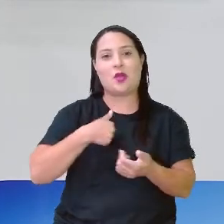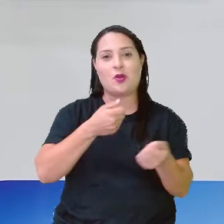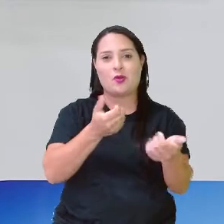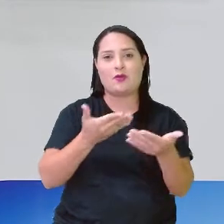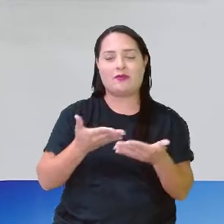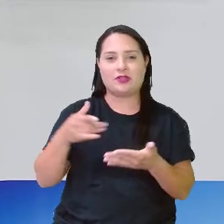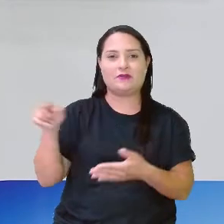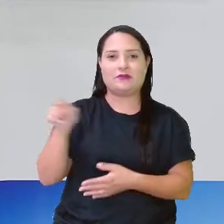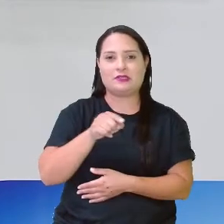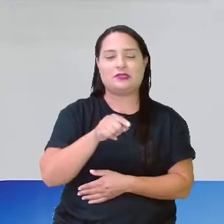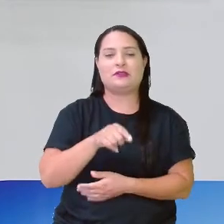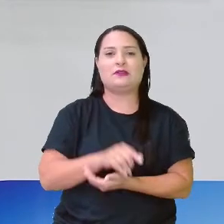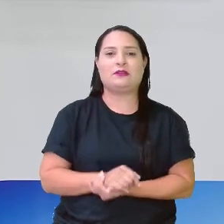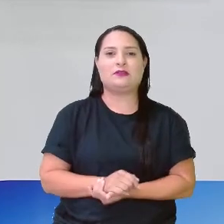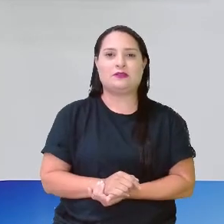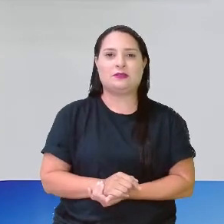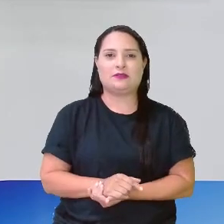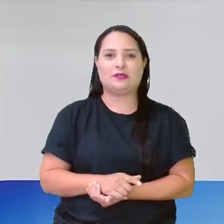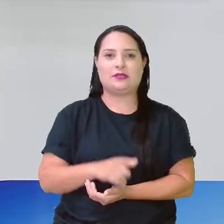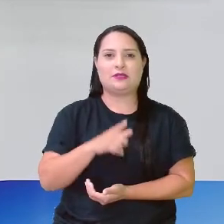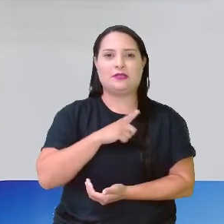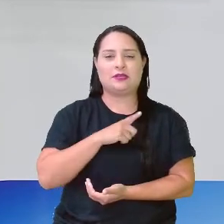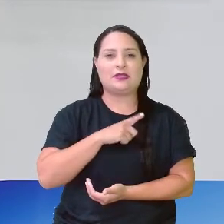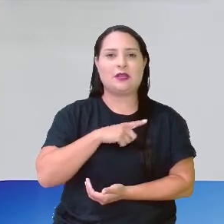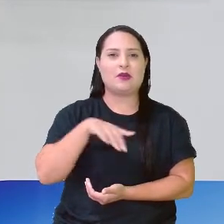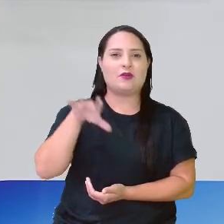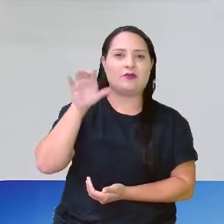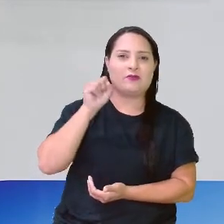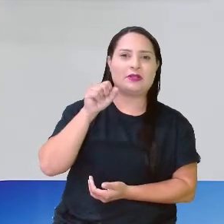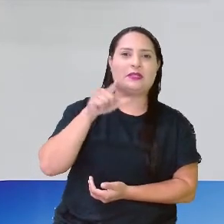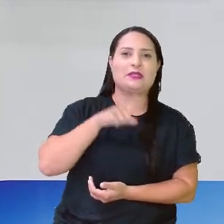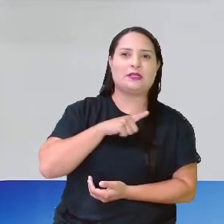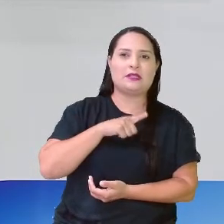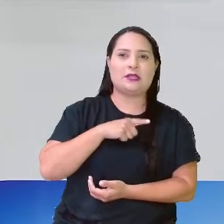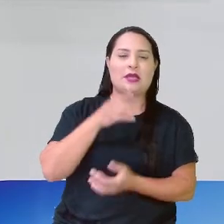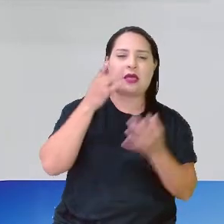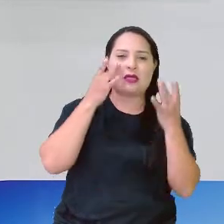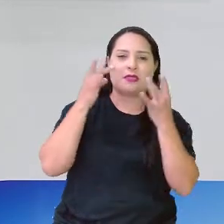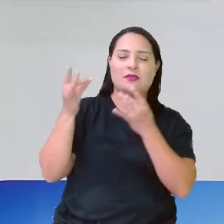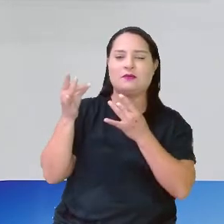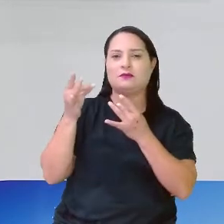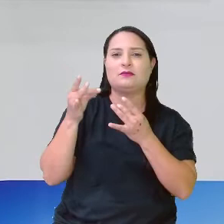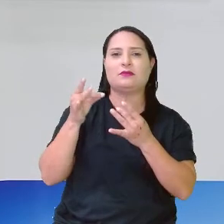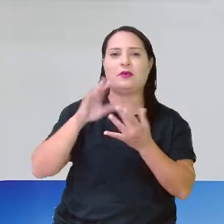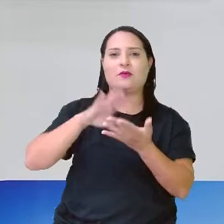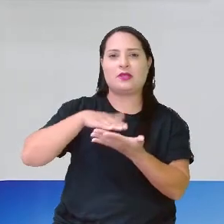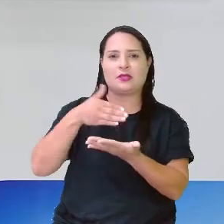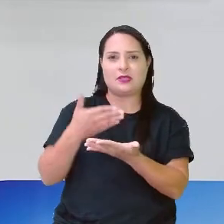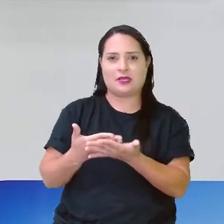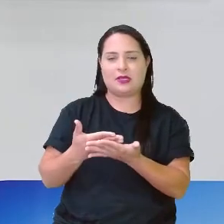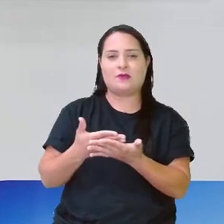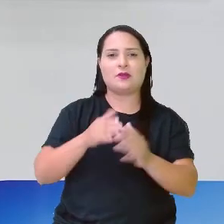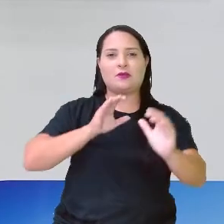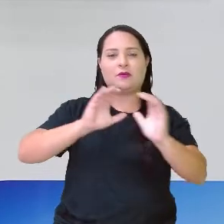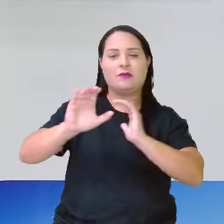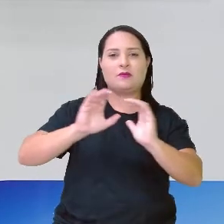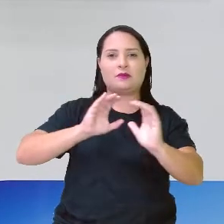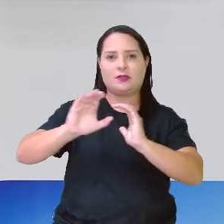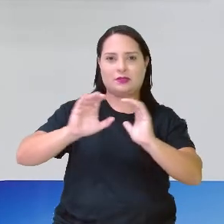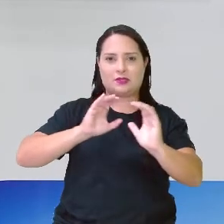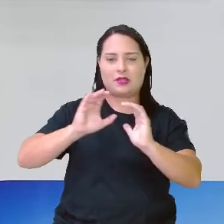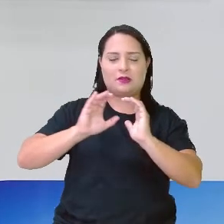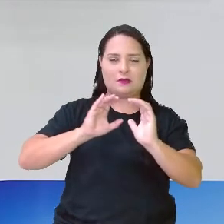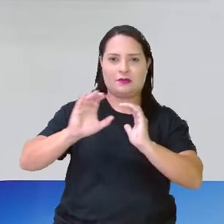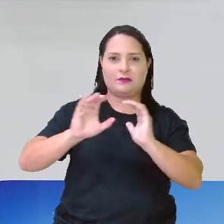convite para você que está aí e é uma pessoa ouvinte, que você também dê uma atenção à forma que Melise está se comunicando, né? A